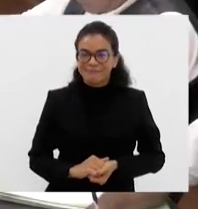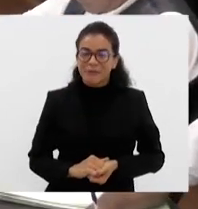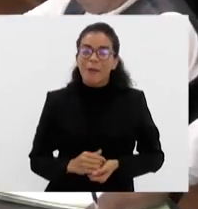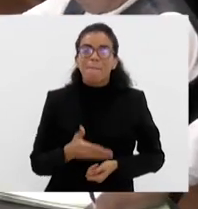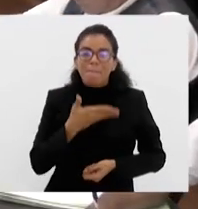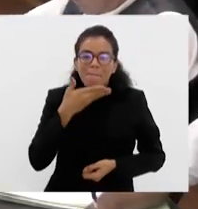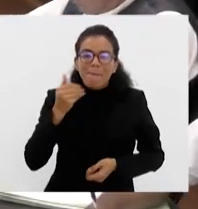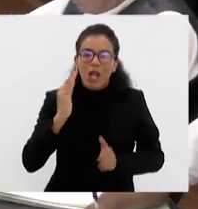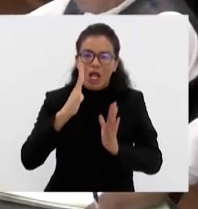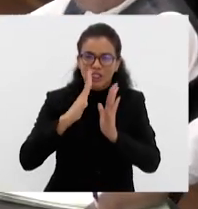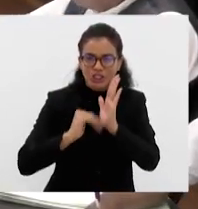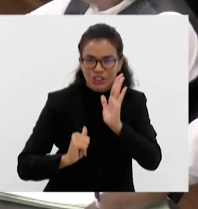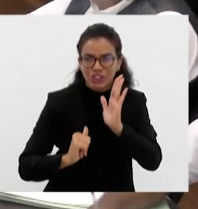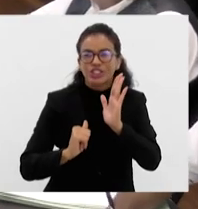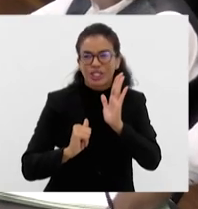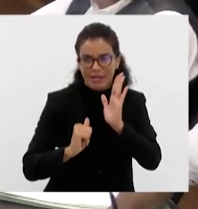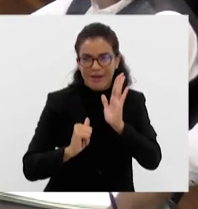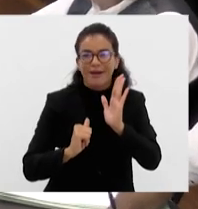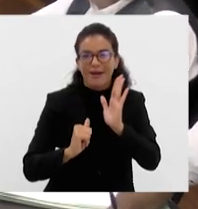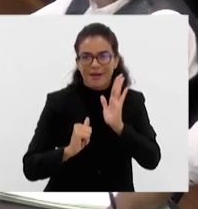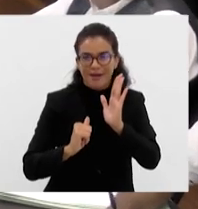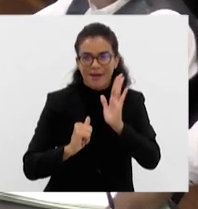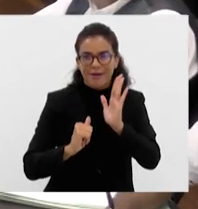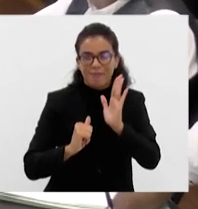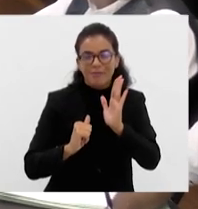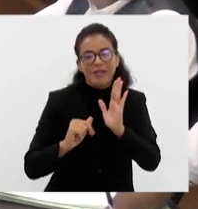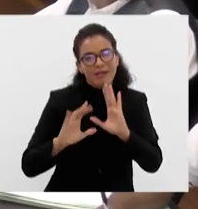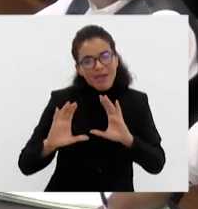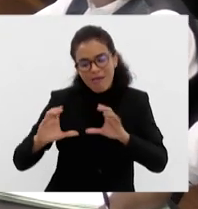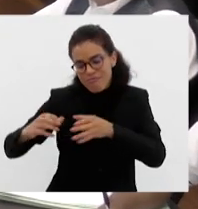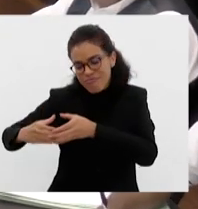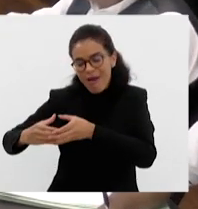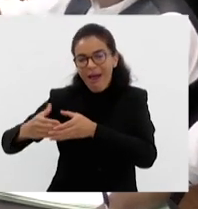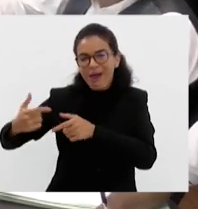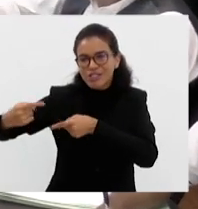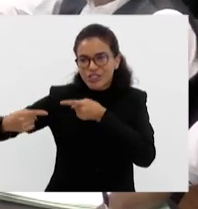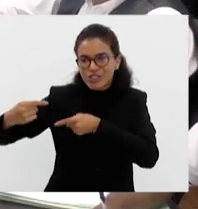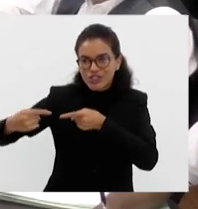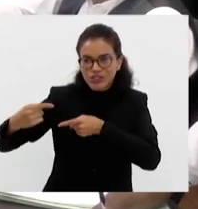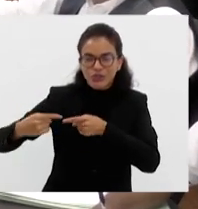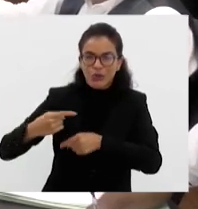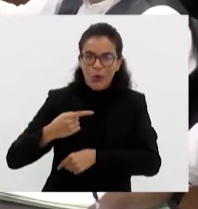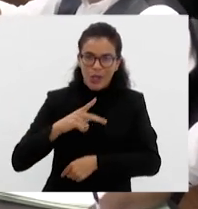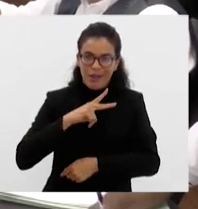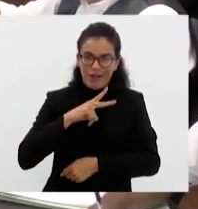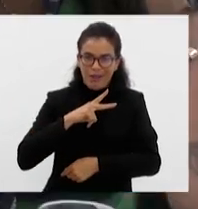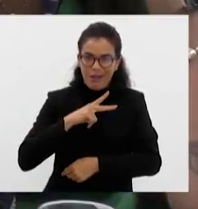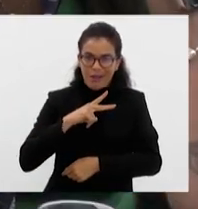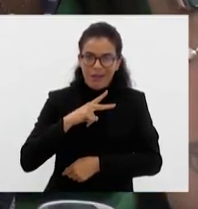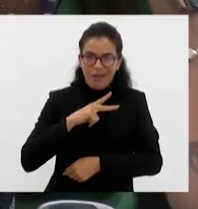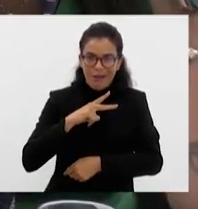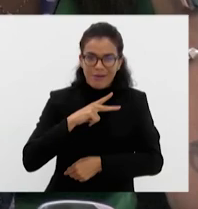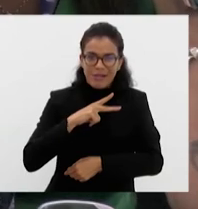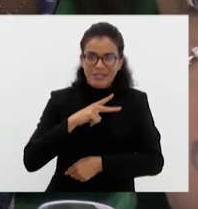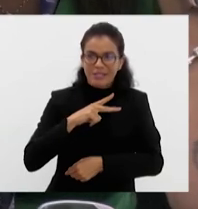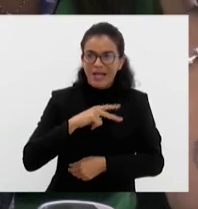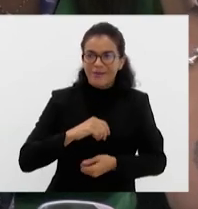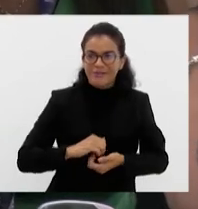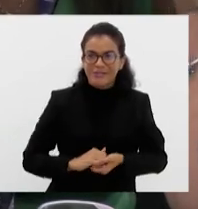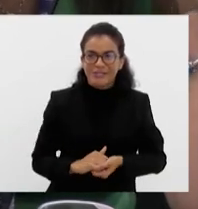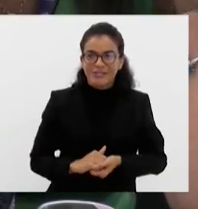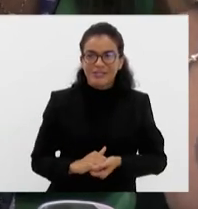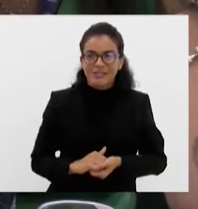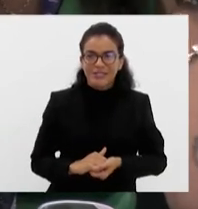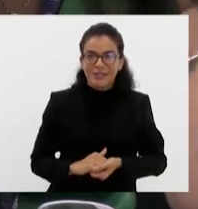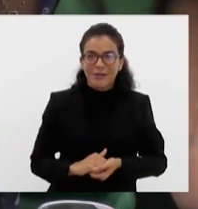de pauta e trabalhar isso aqui em conjunto. Vou acatar a sugestão também do deputado. É boa, Luiz Paulo. É boa. Porque eu acho